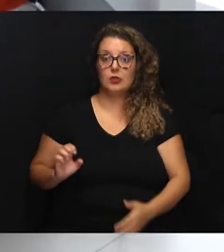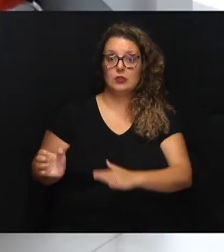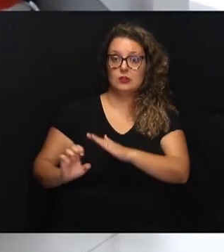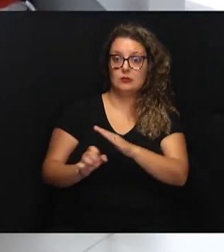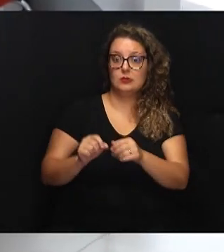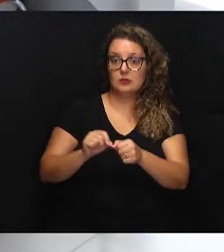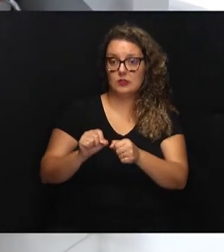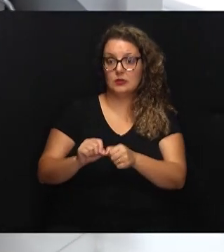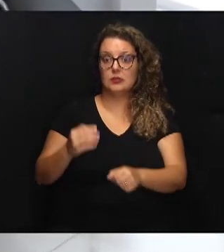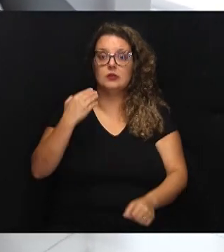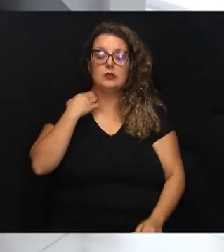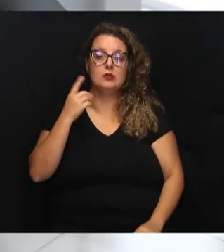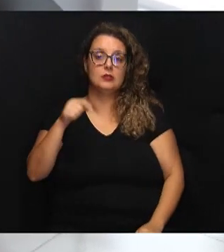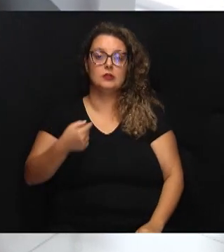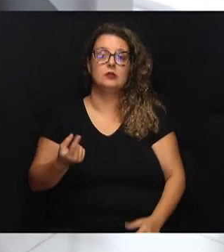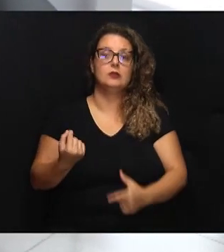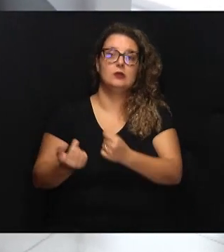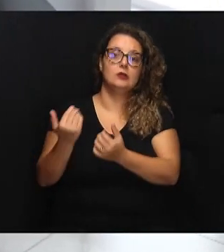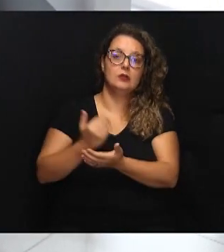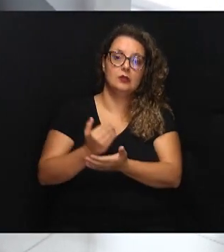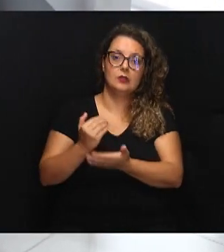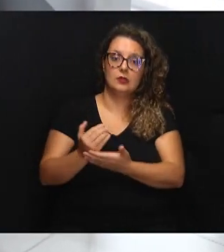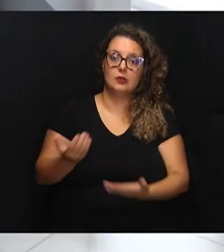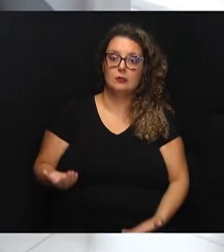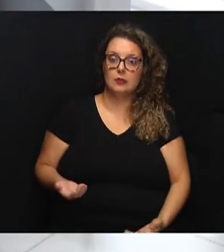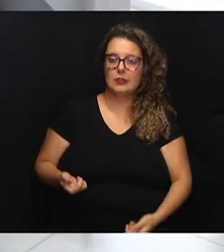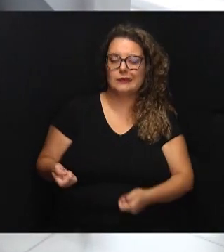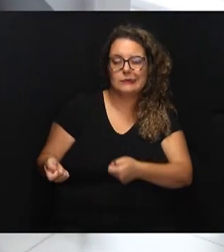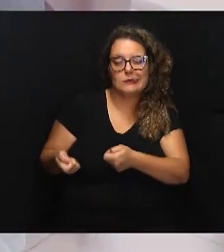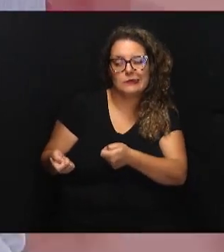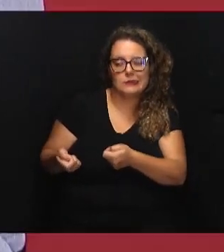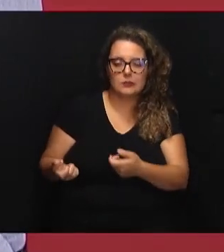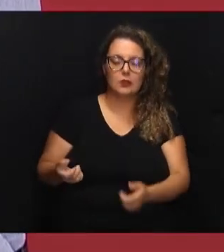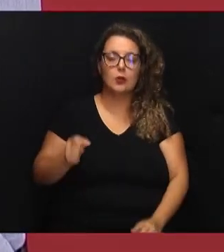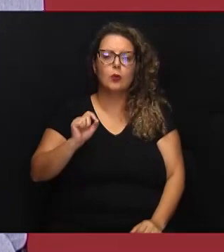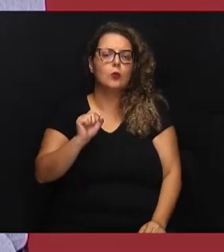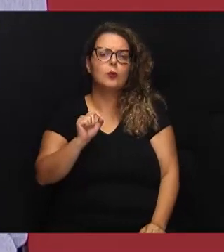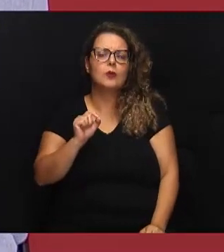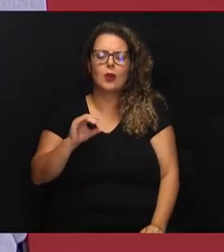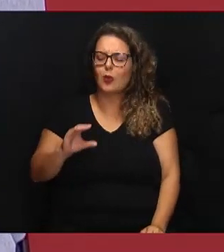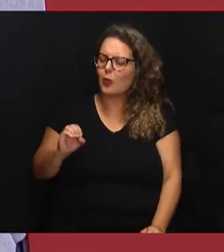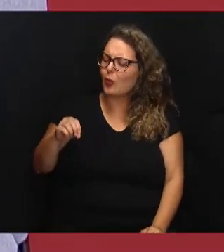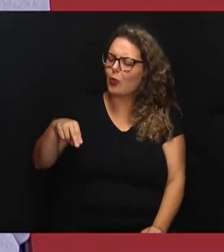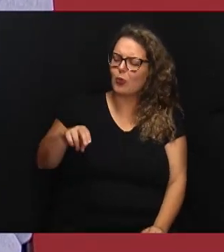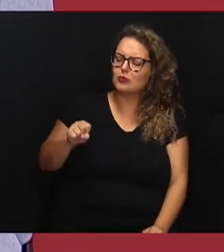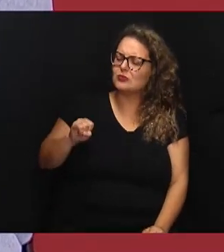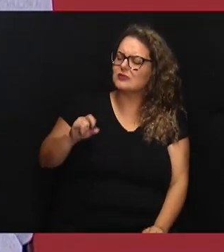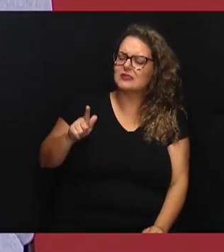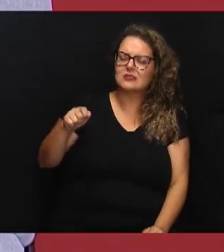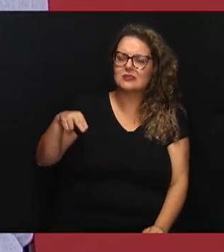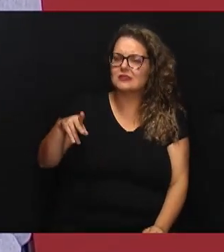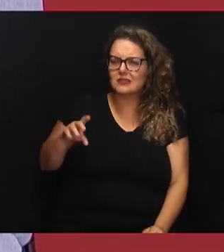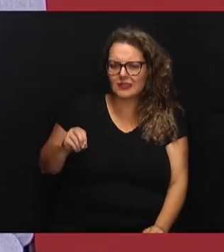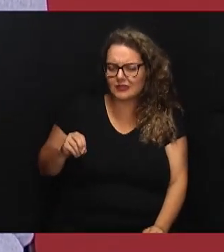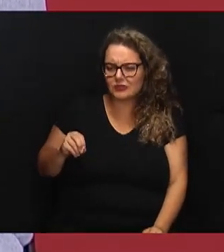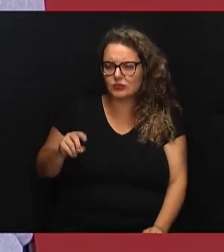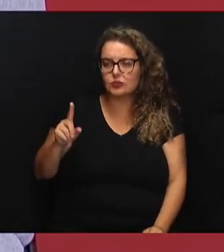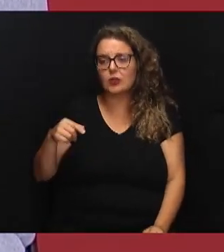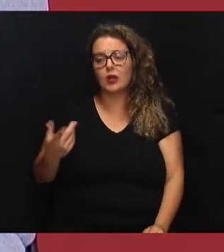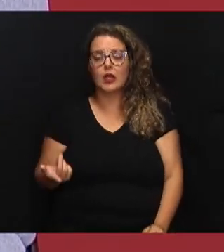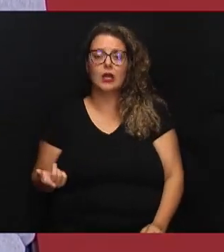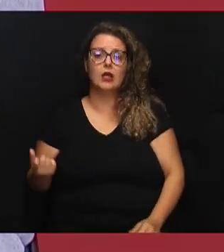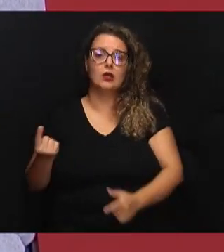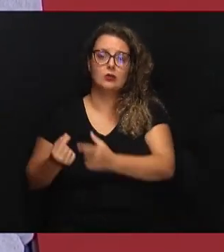então era um crédito consignado mais amarrado. O que é o consignado? Basicamente é um crédito,